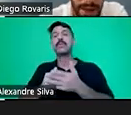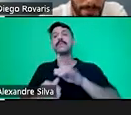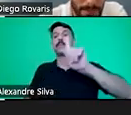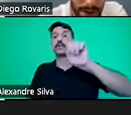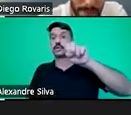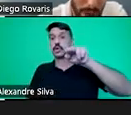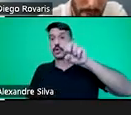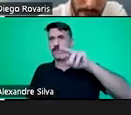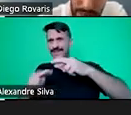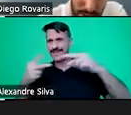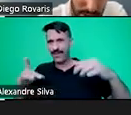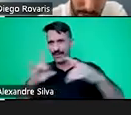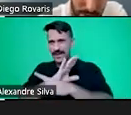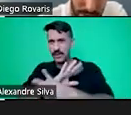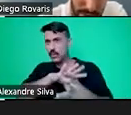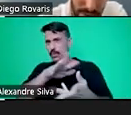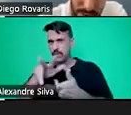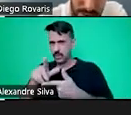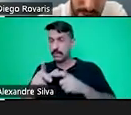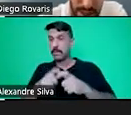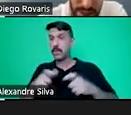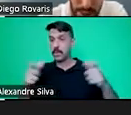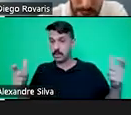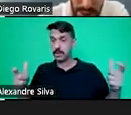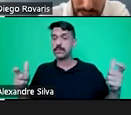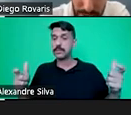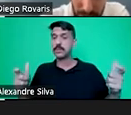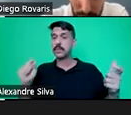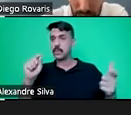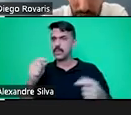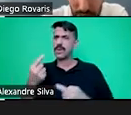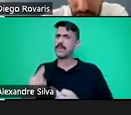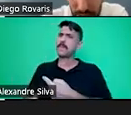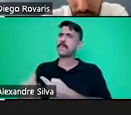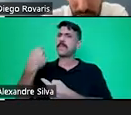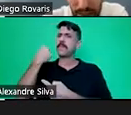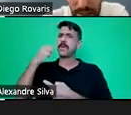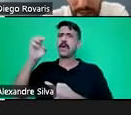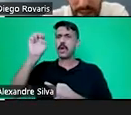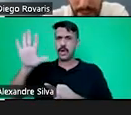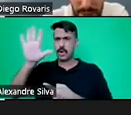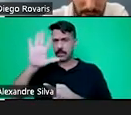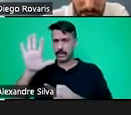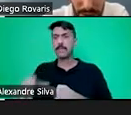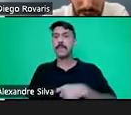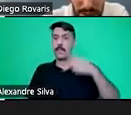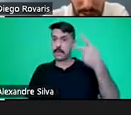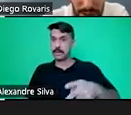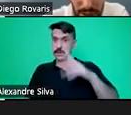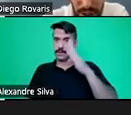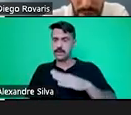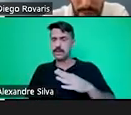vê que a maior parte das amostras são de ancestralidade europeia, e no nosso caso aqui, hispânico